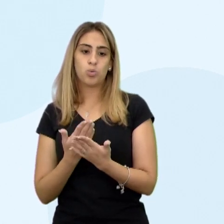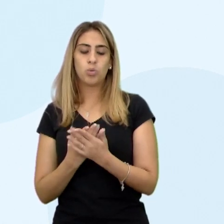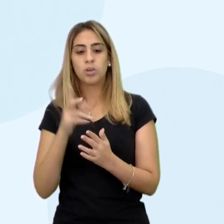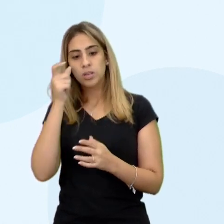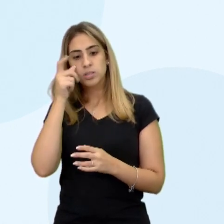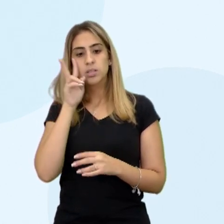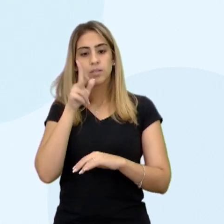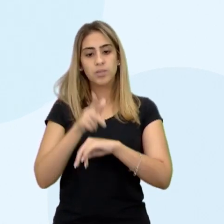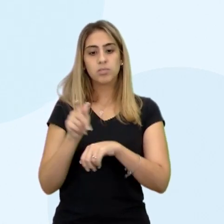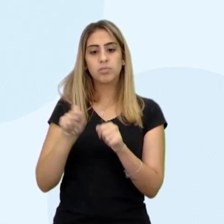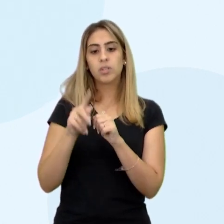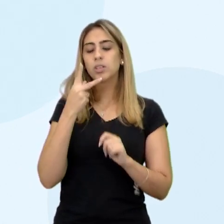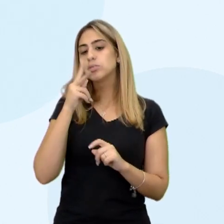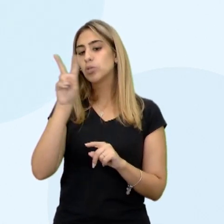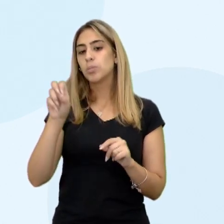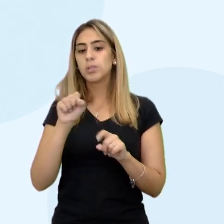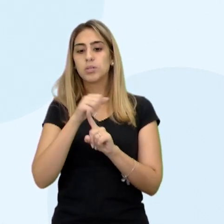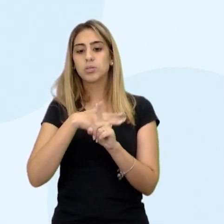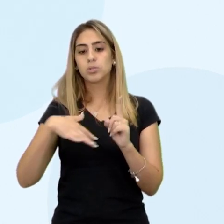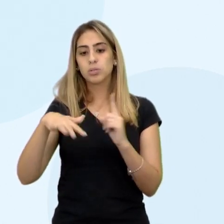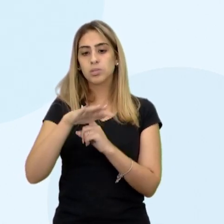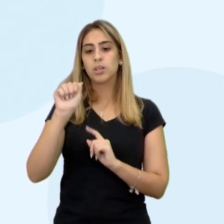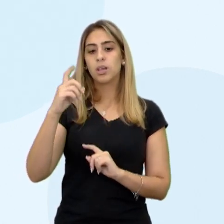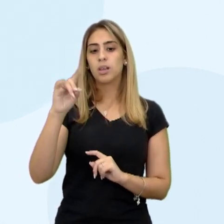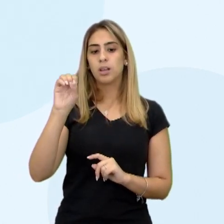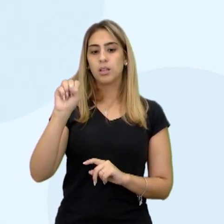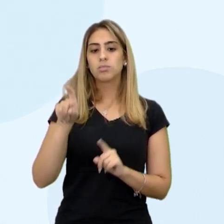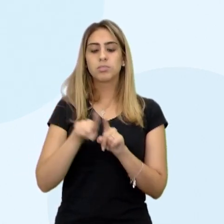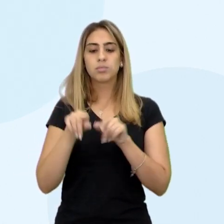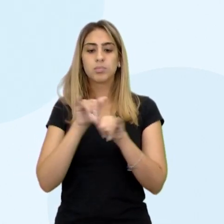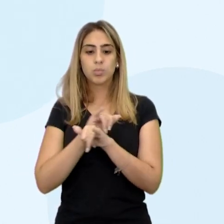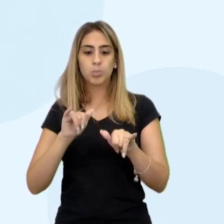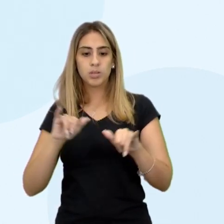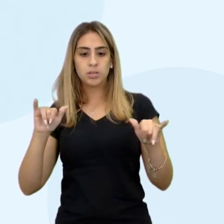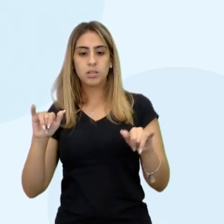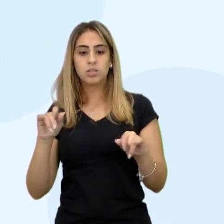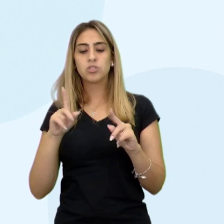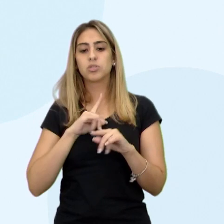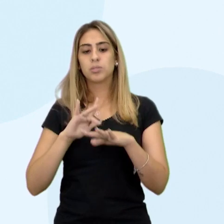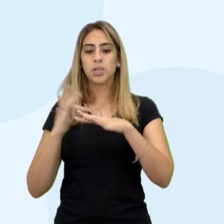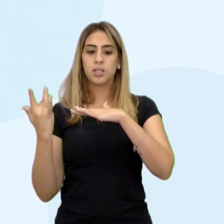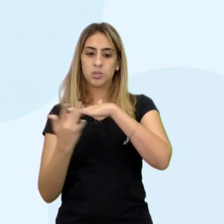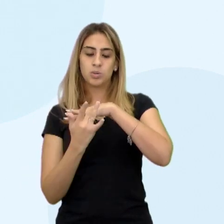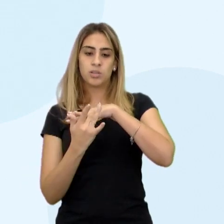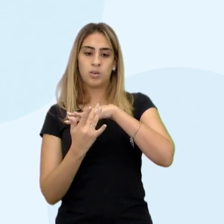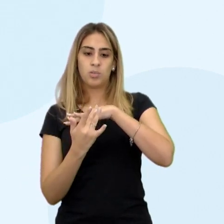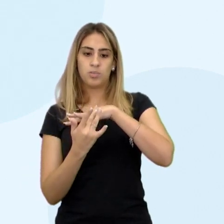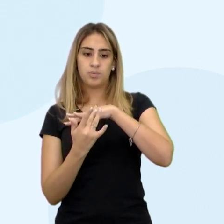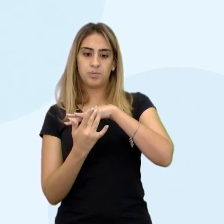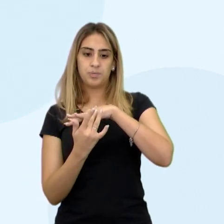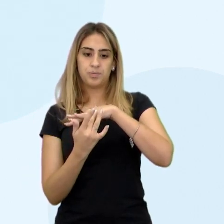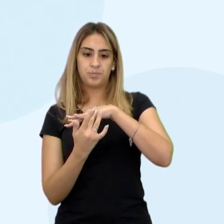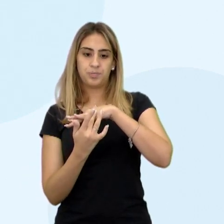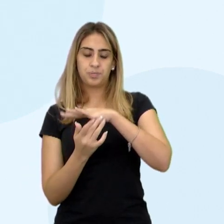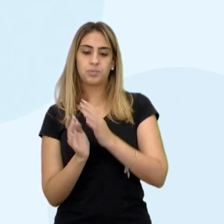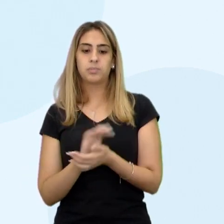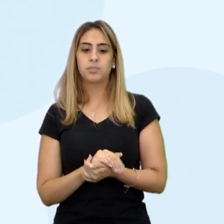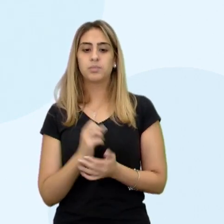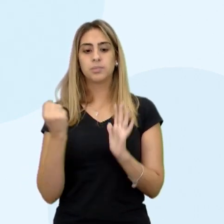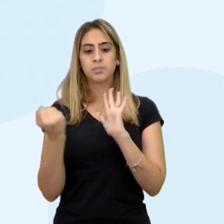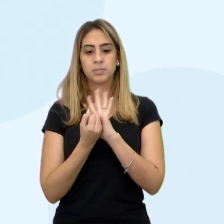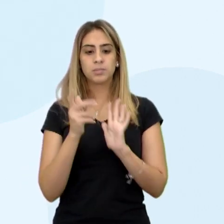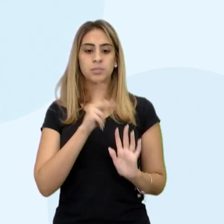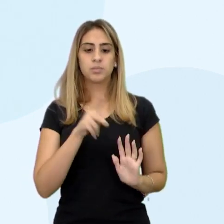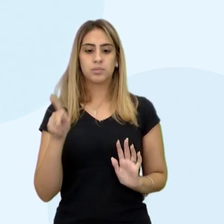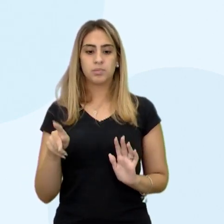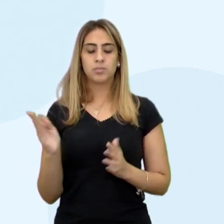Assista a vídeos que falem sobre o social DS, o social advertising e a publicidade nas redes sociais. E marca o